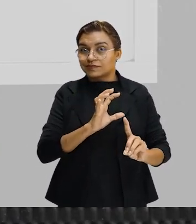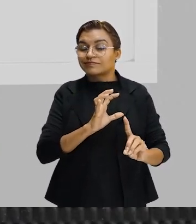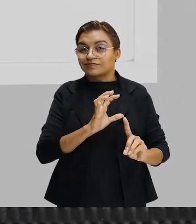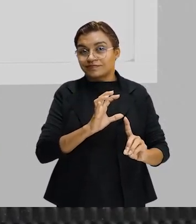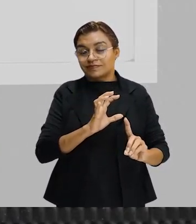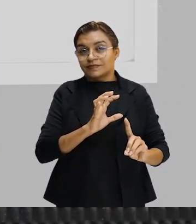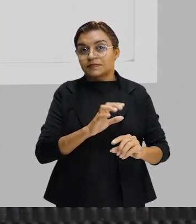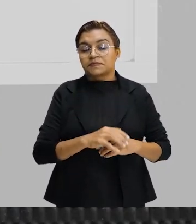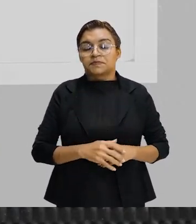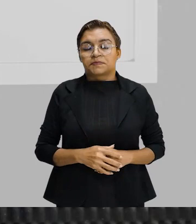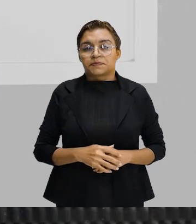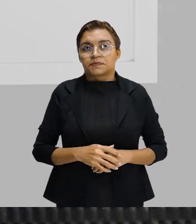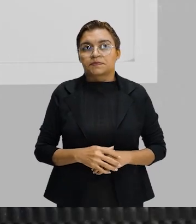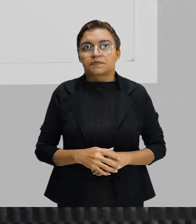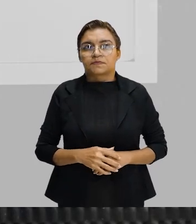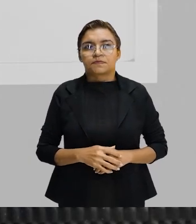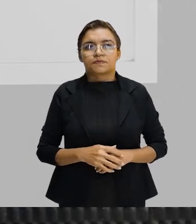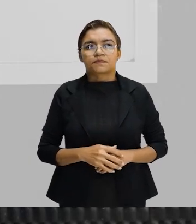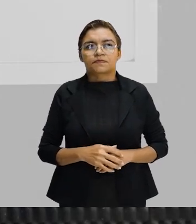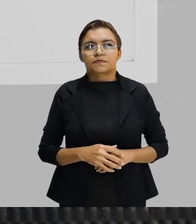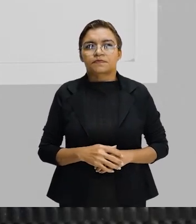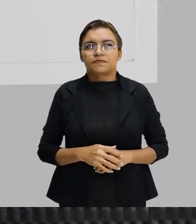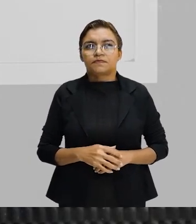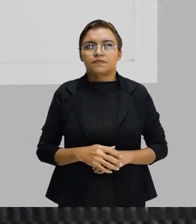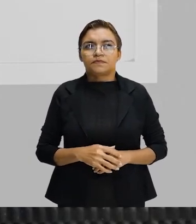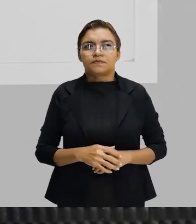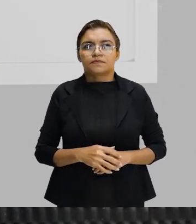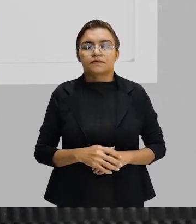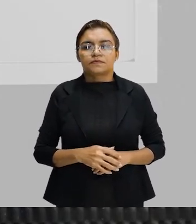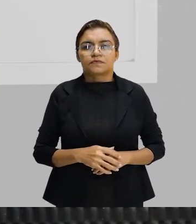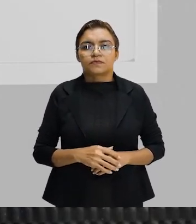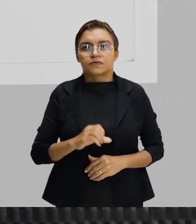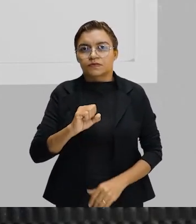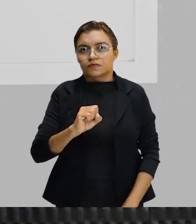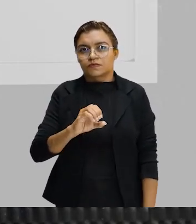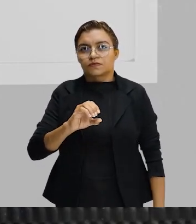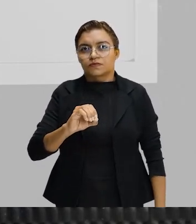certo? Então, no caso do sólido,